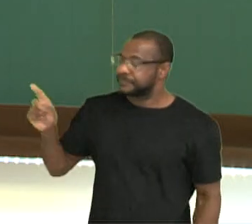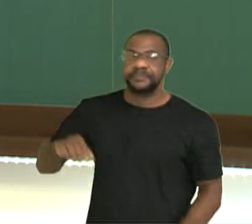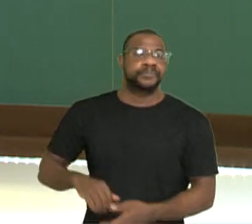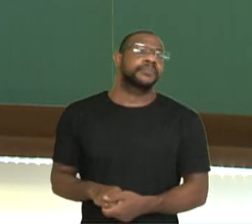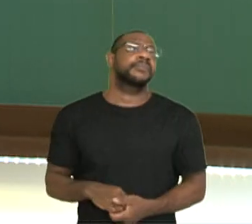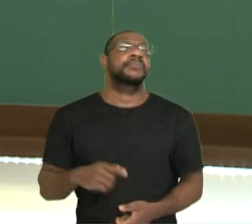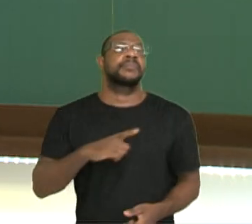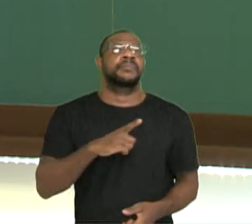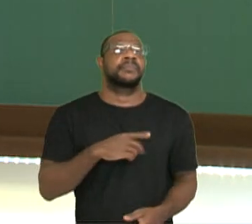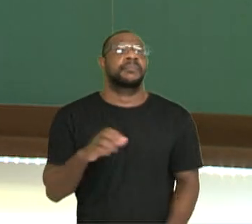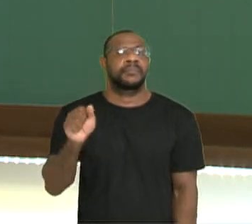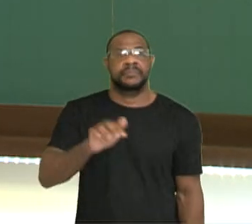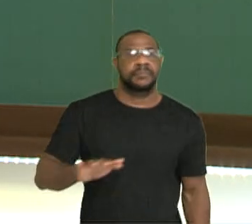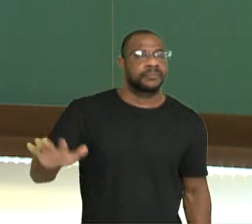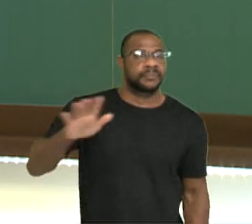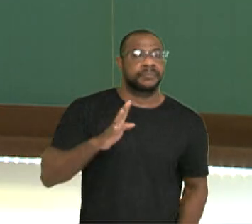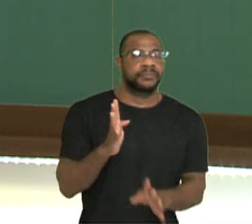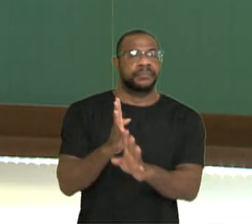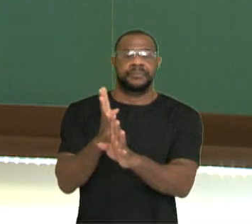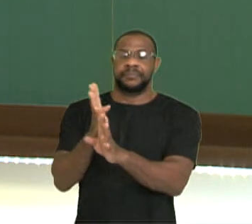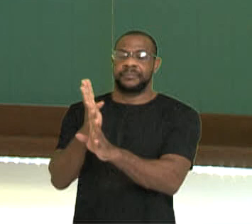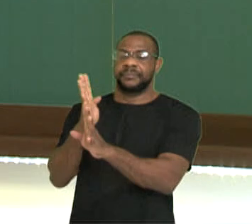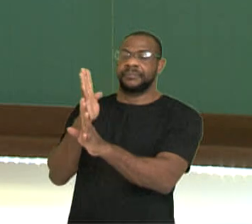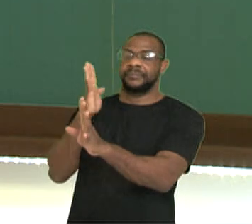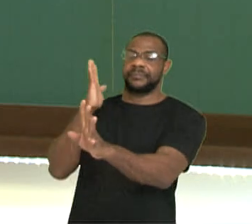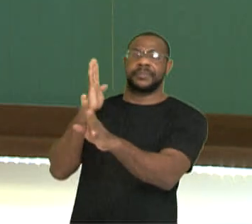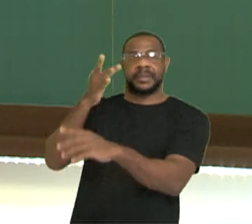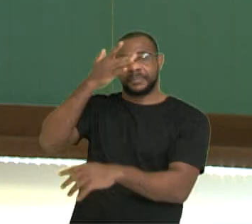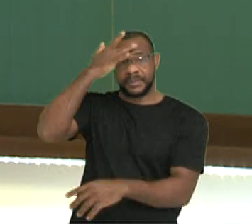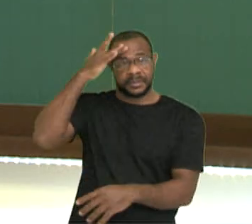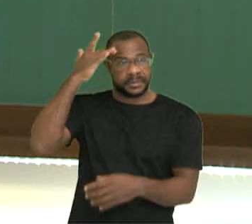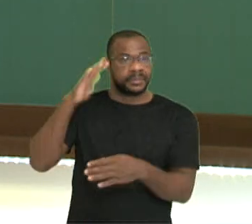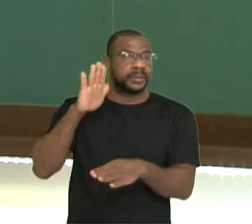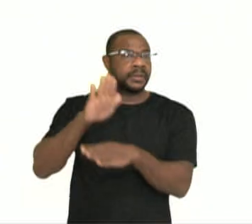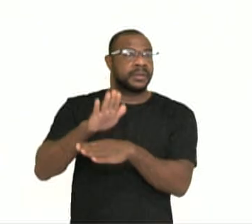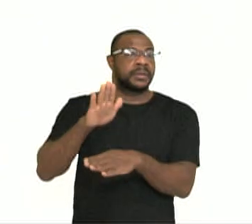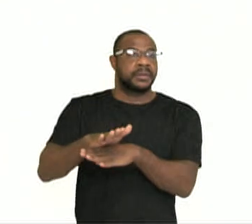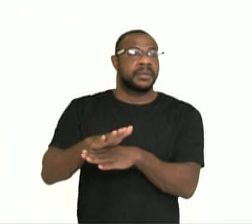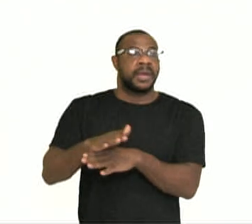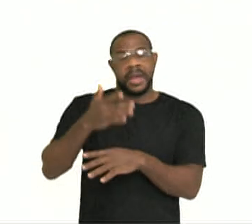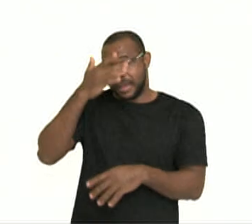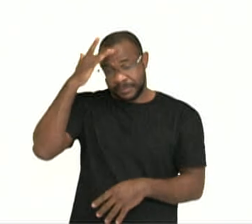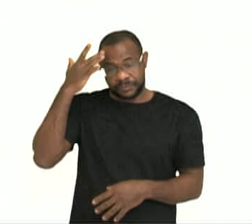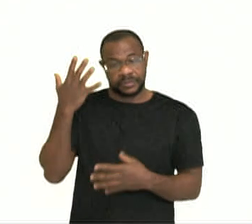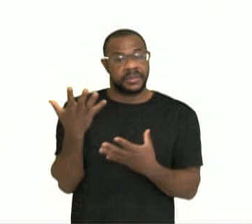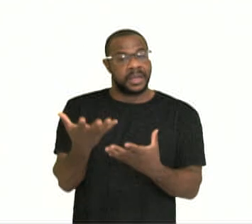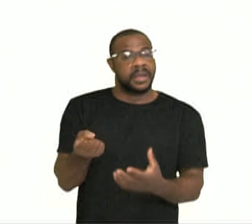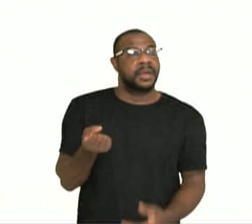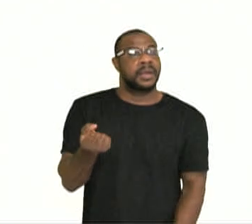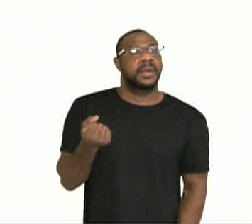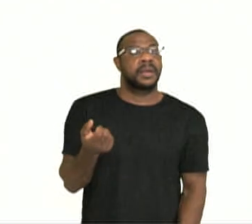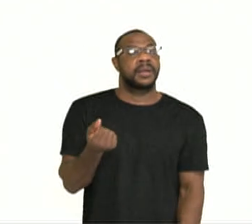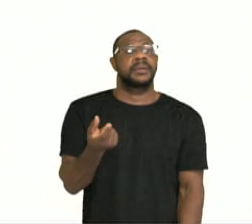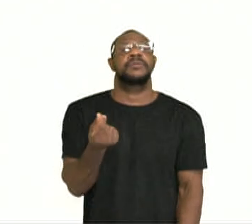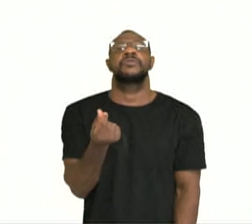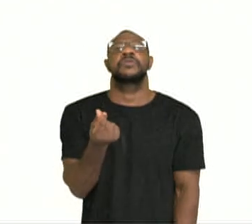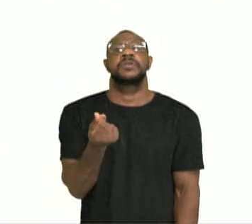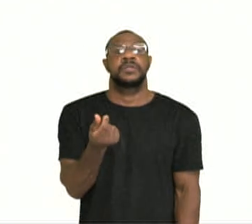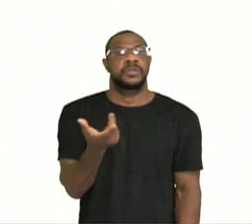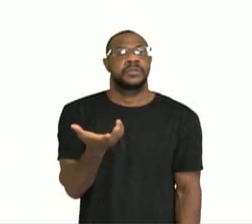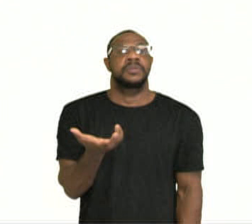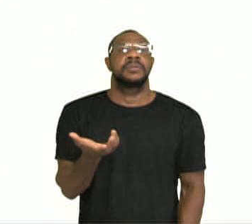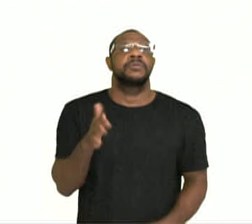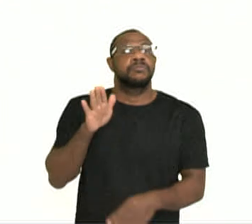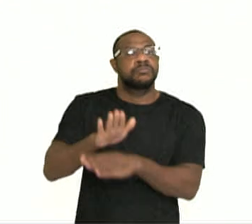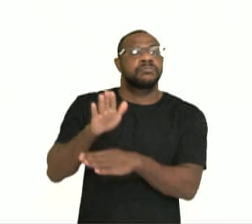nós temos uma imagem, né, das filas de pessoas recebendo auxílio emergencial, justamente para entender quantas pessoas